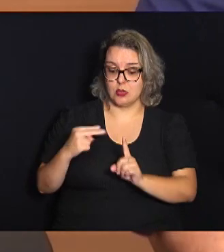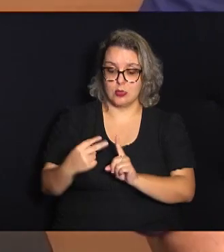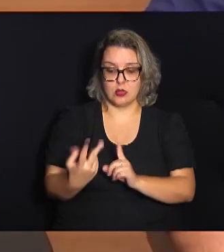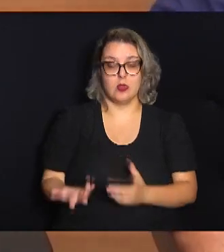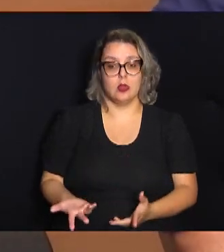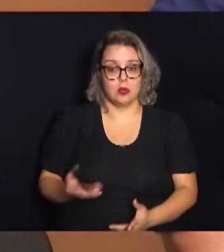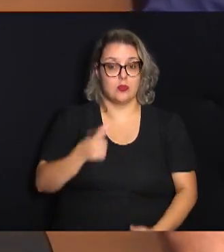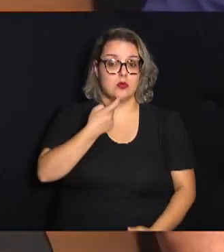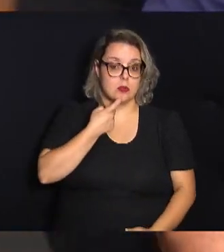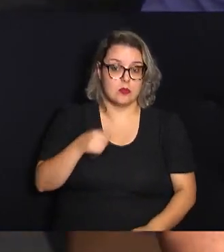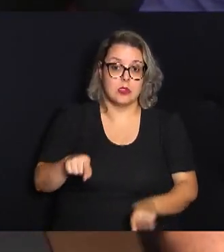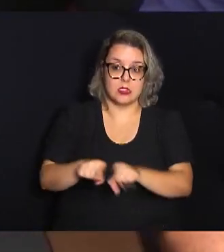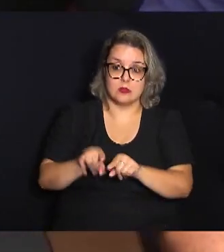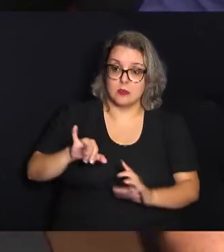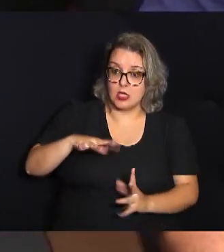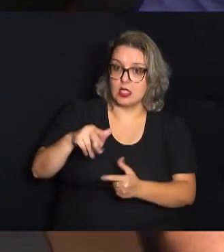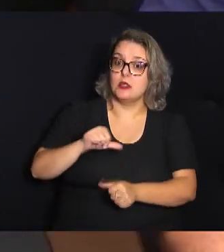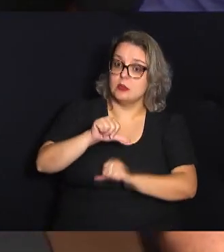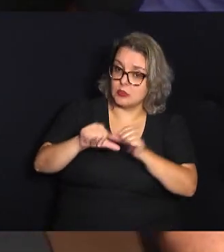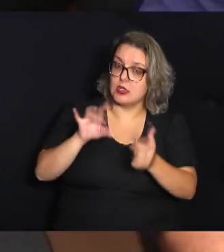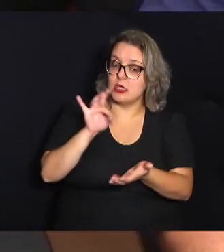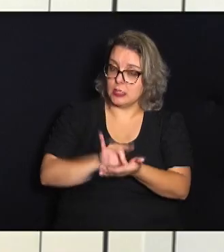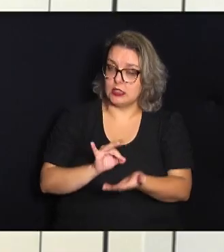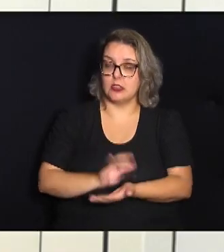que a gente consiga transformar a nossa realidade.